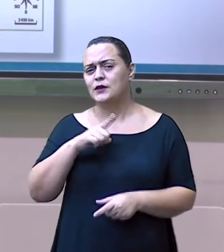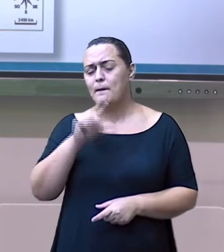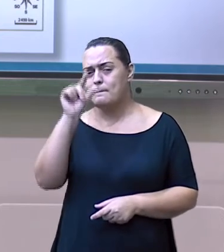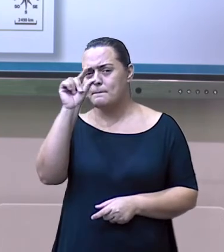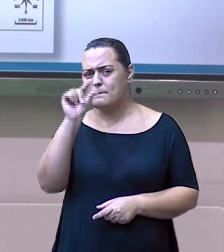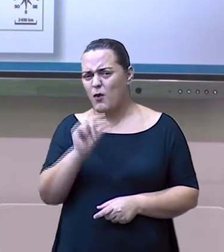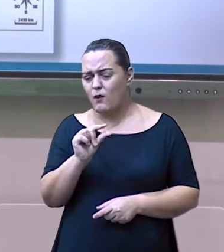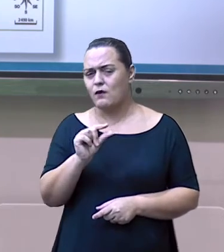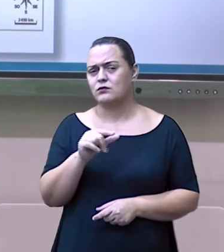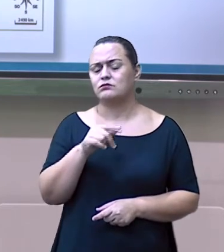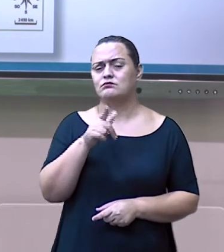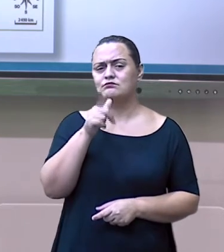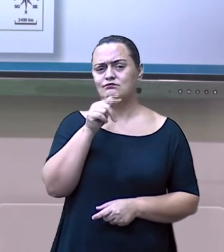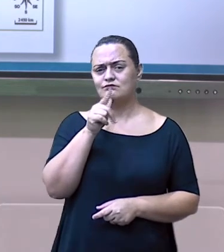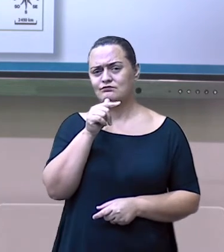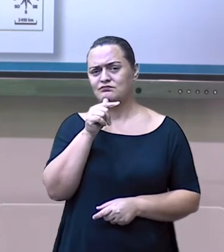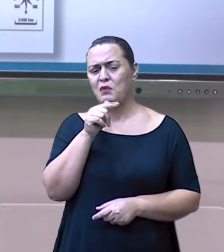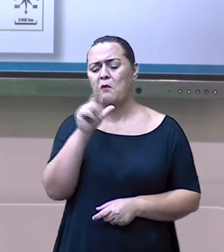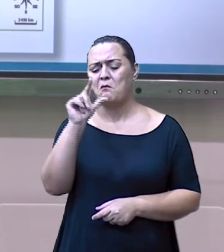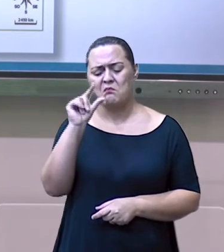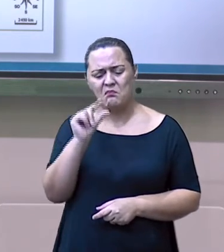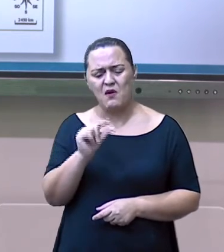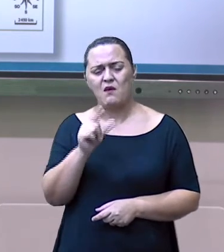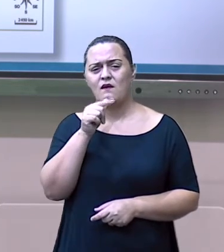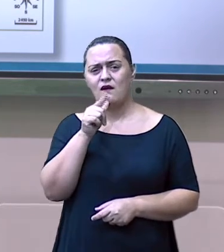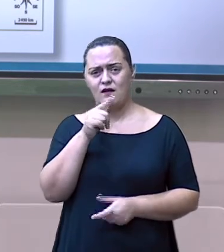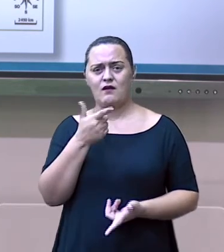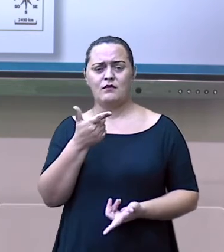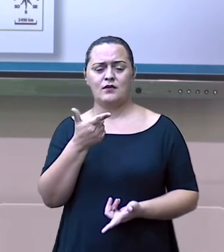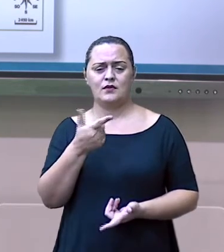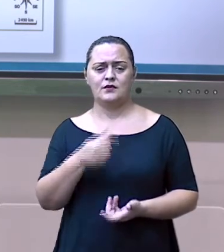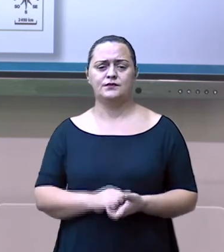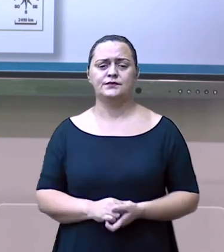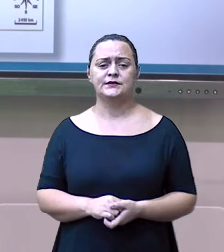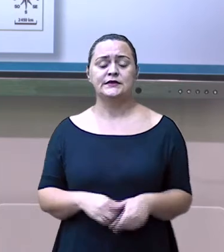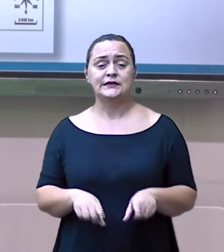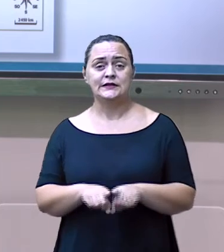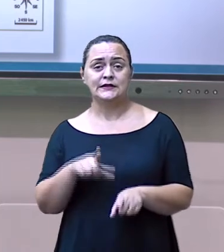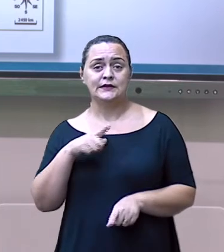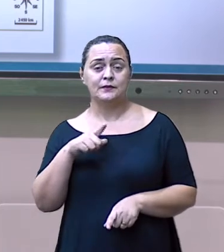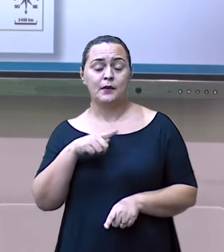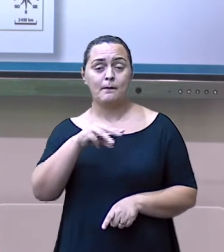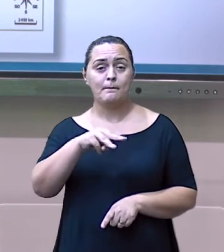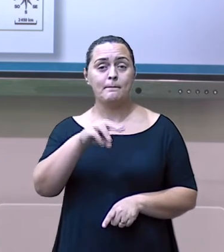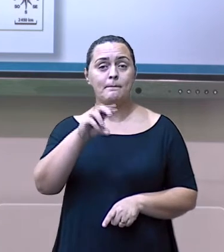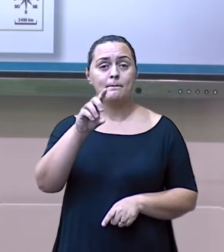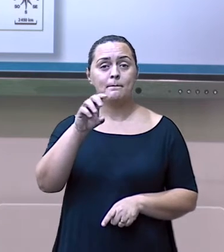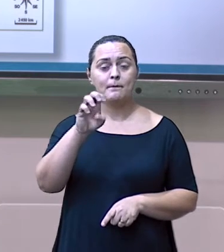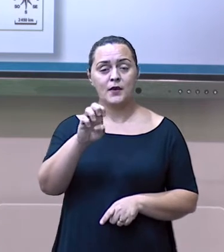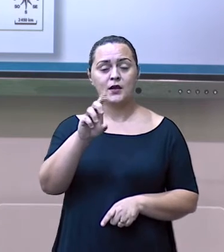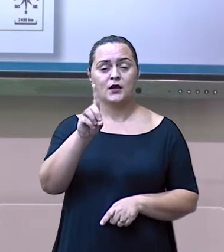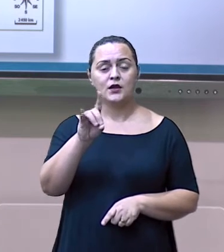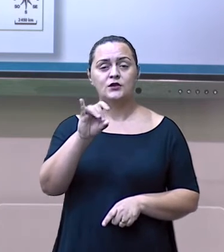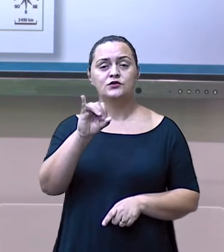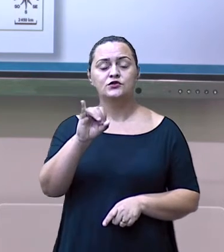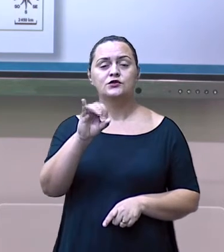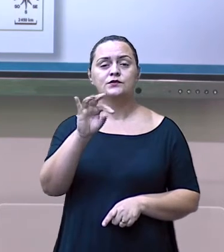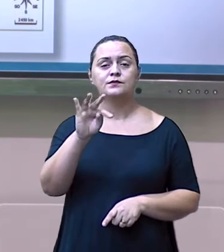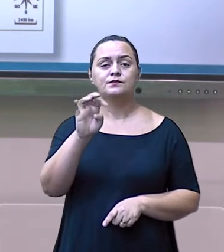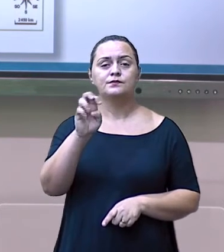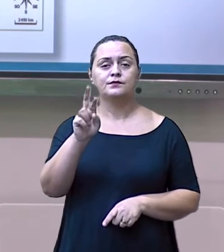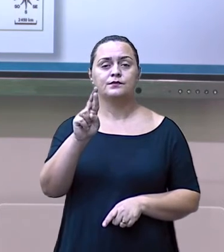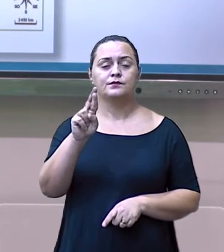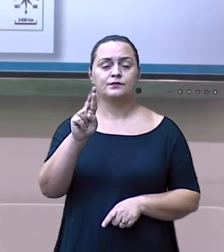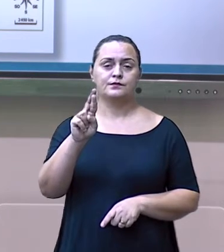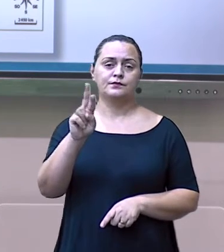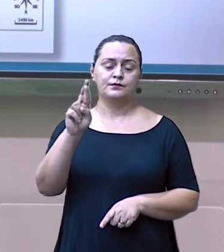ainda, mas de forma irregular. Nós temos o Mediterrâneo, que é a